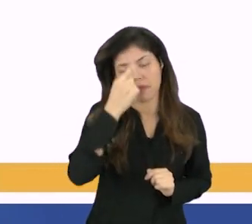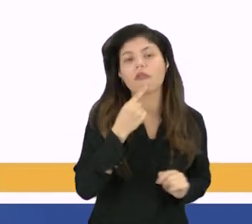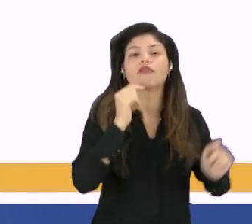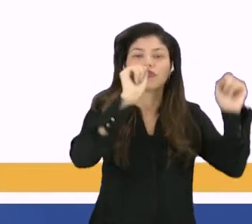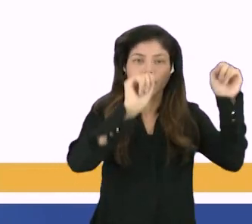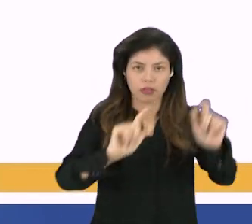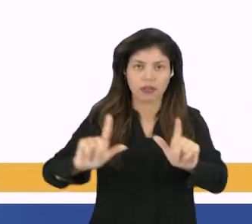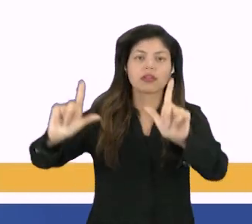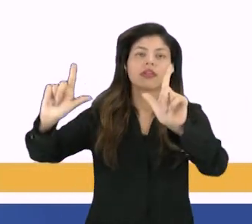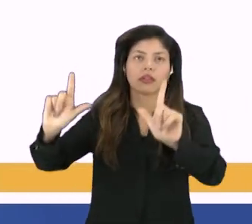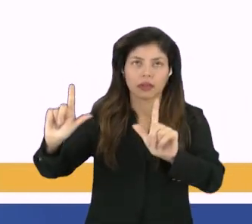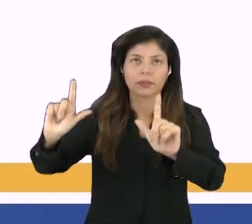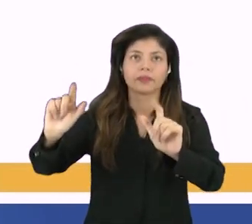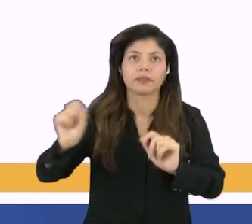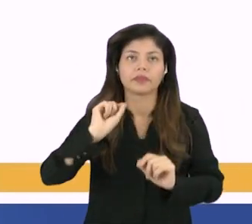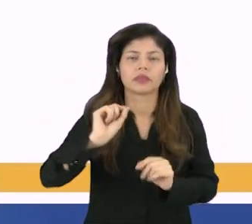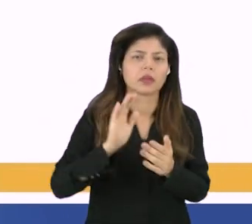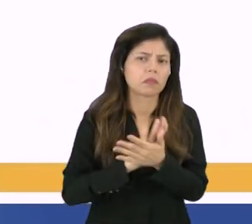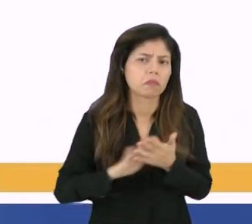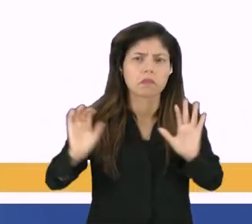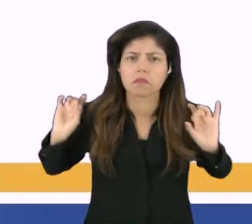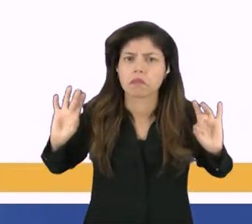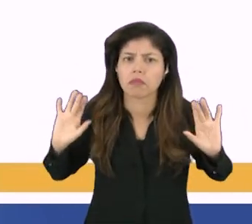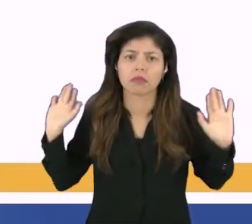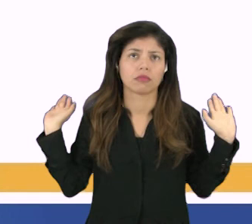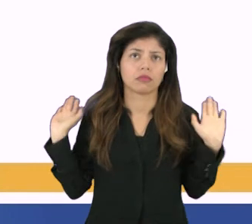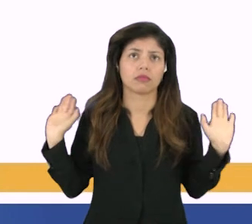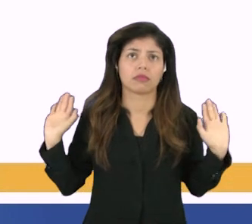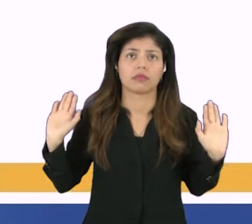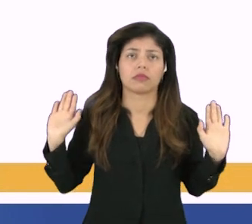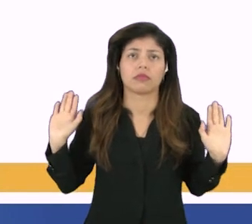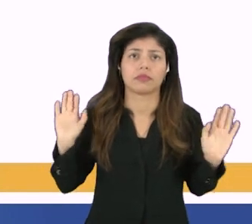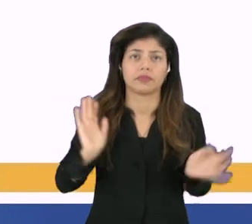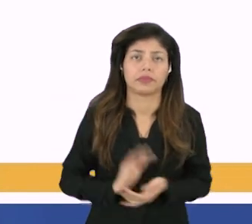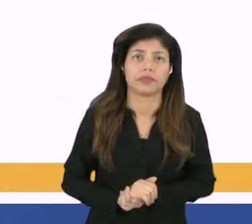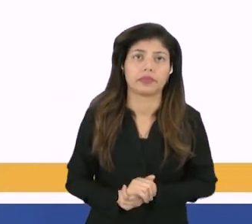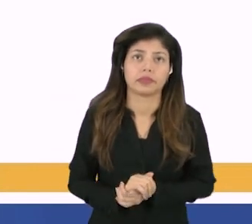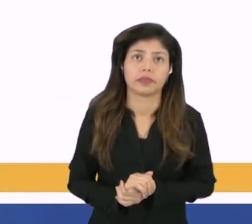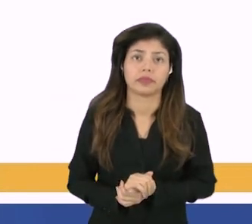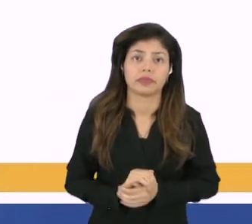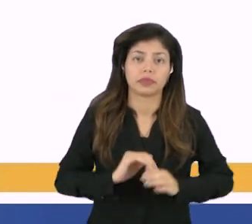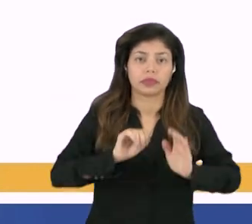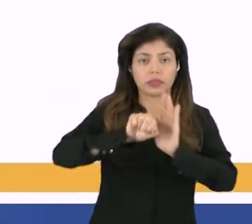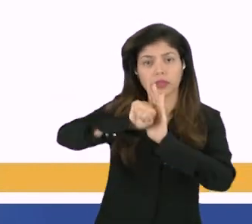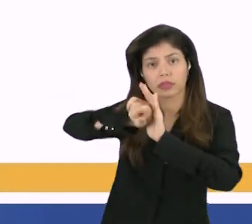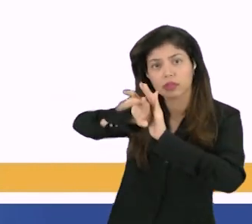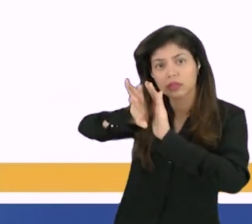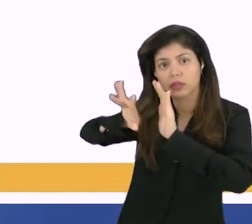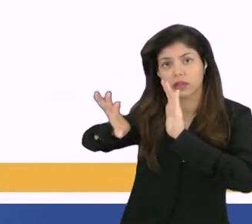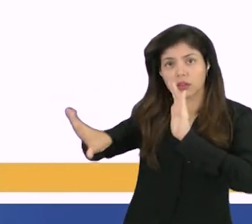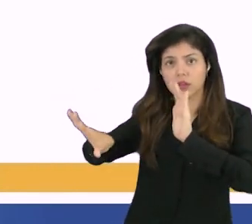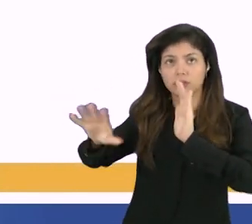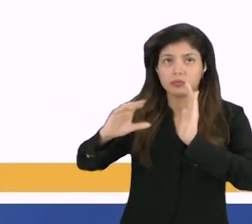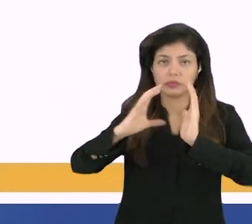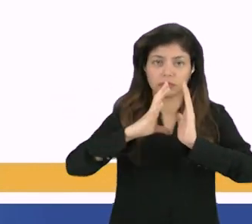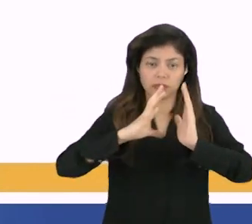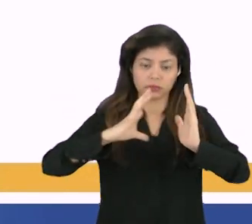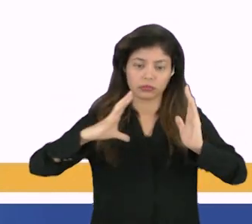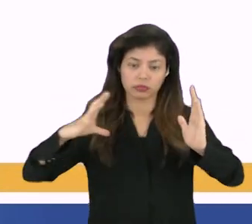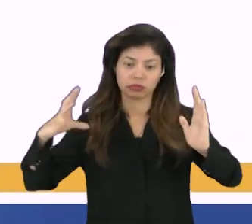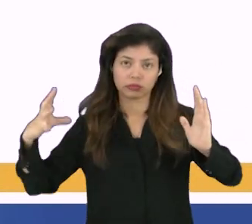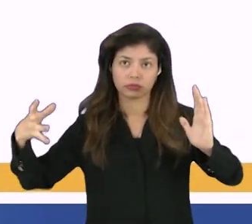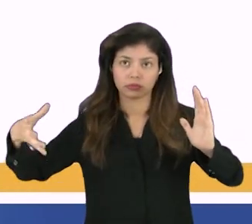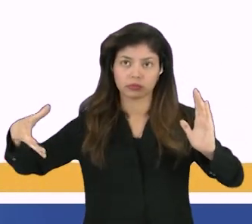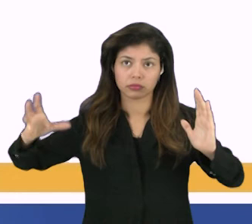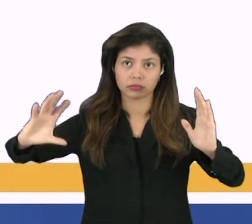que é possível. A penumbra nada mais é, pessoal, do que uma sombra, só que ela tá não totalmente